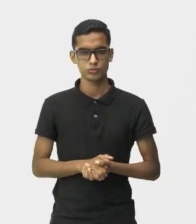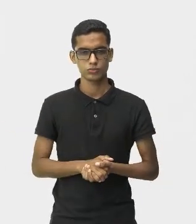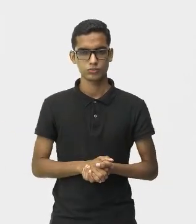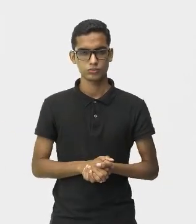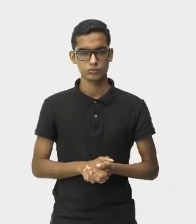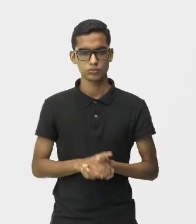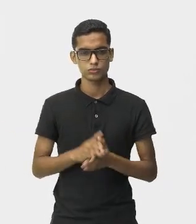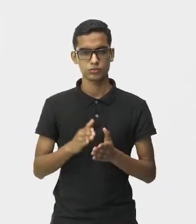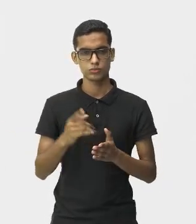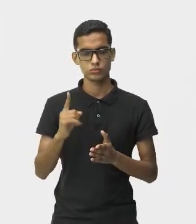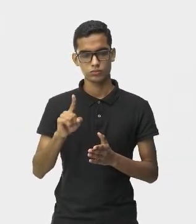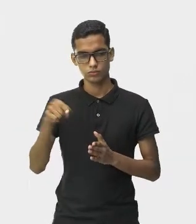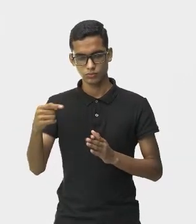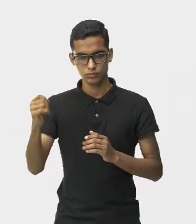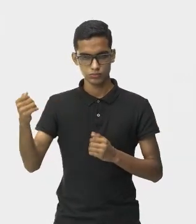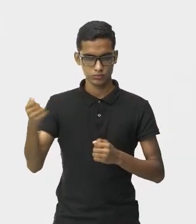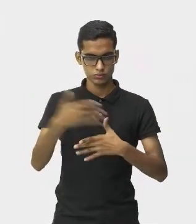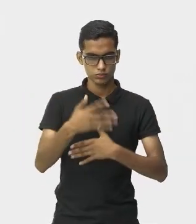Adiante, gente.